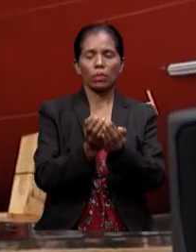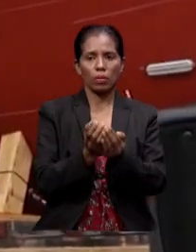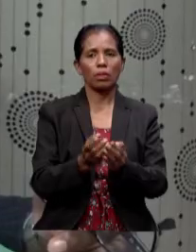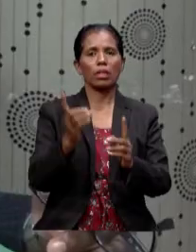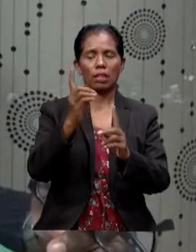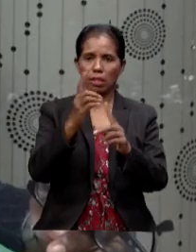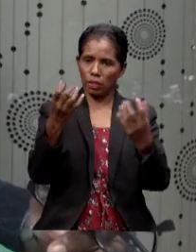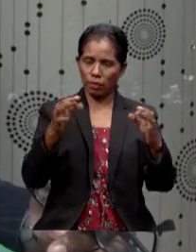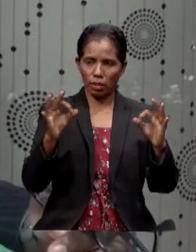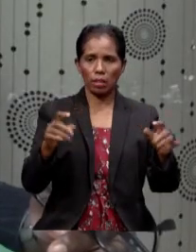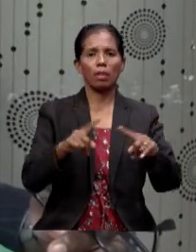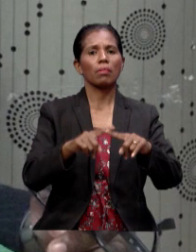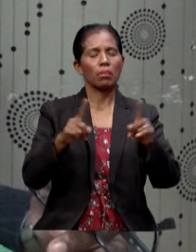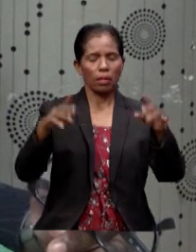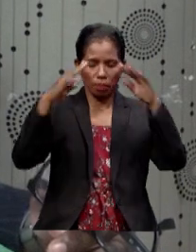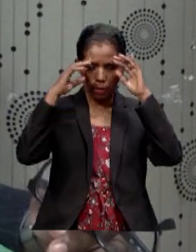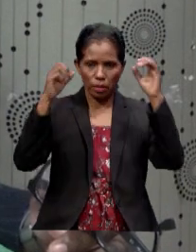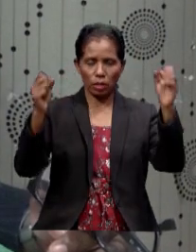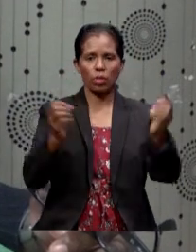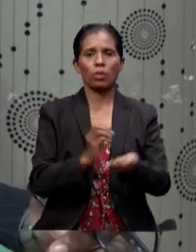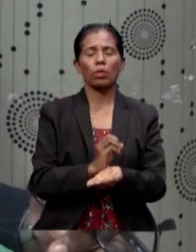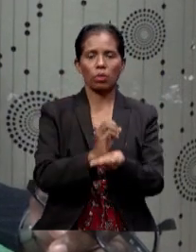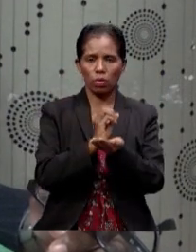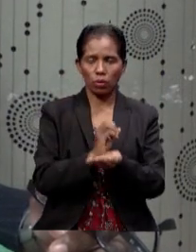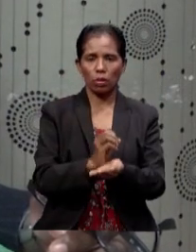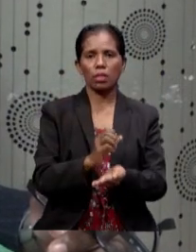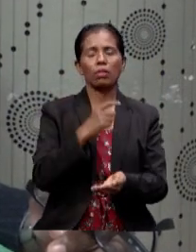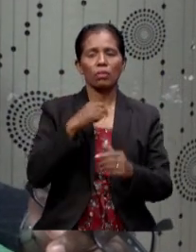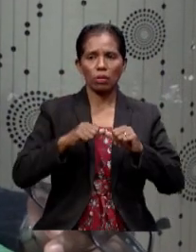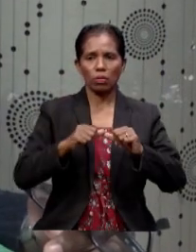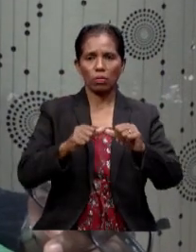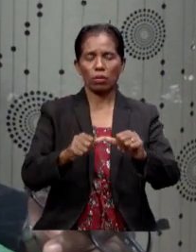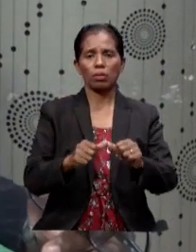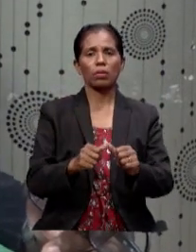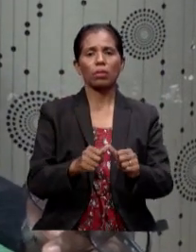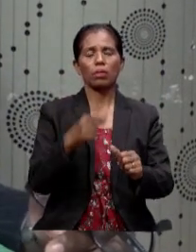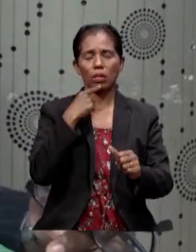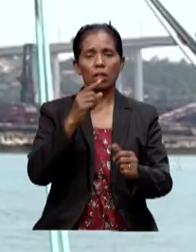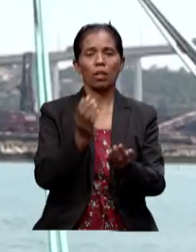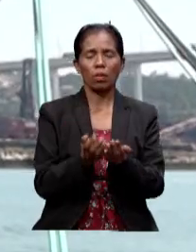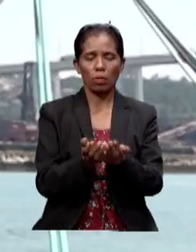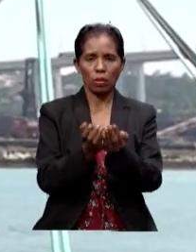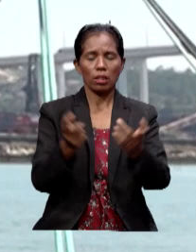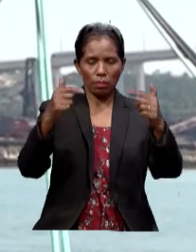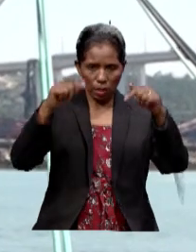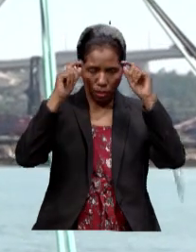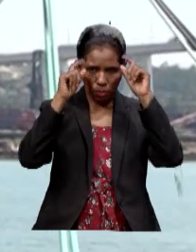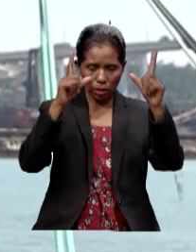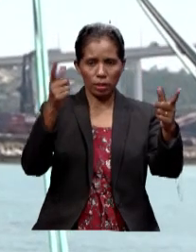Tinan Lima, mas be presidente e autoridade Raioa Arsenio Banu continua optimista katak Rone se to Timor-Leste e a